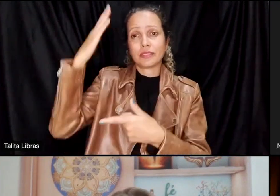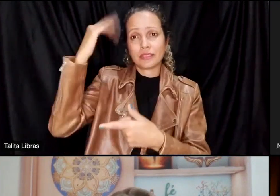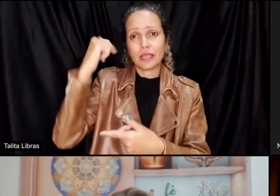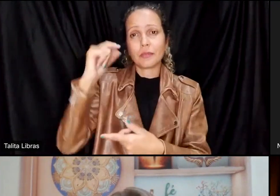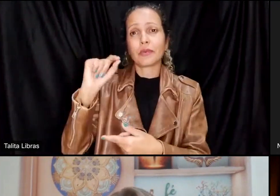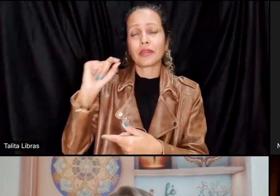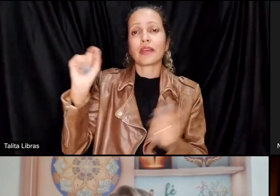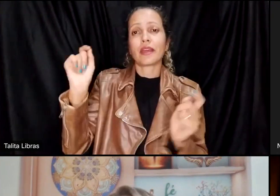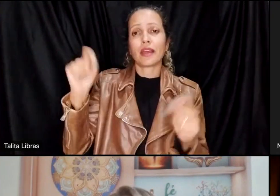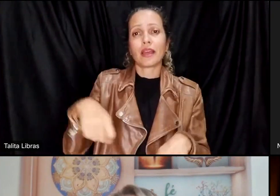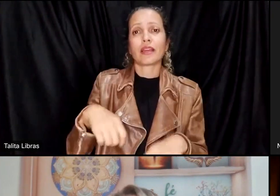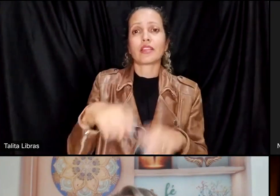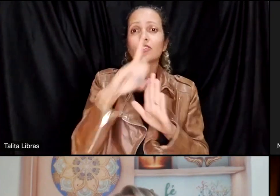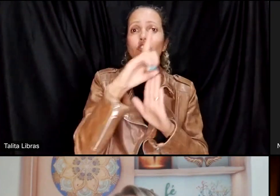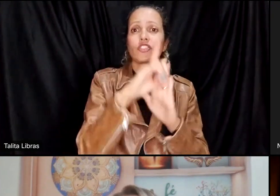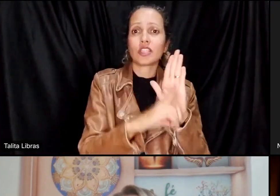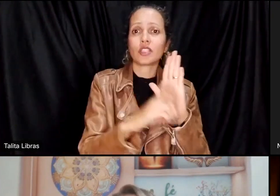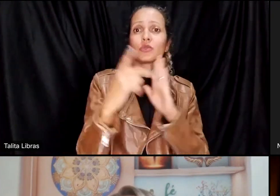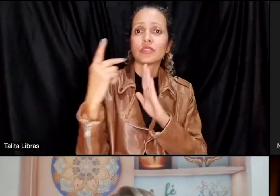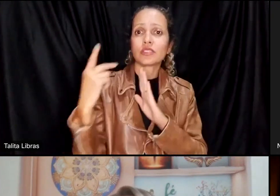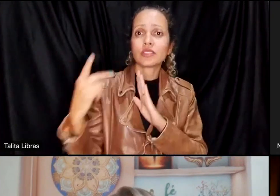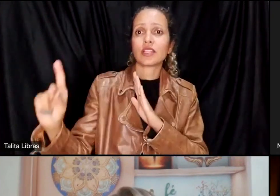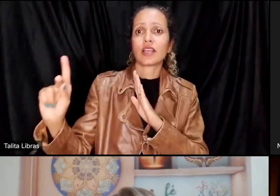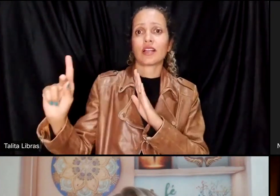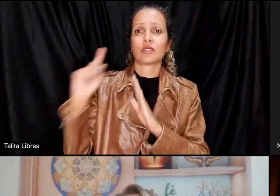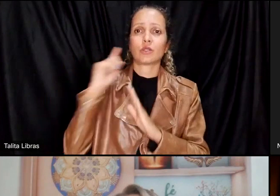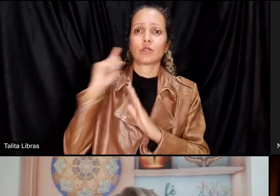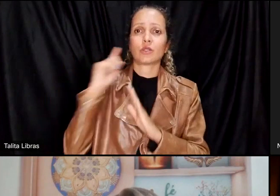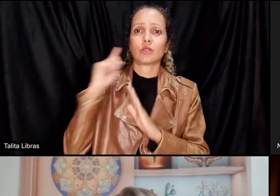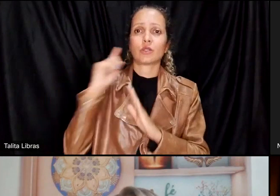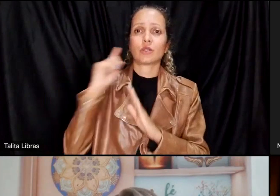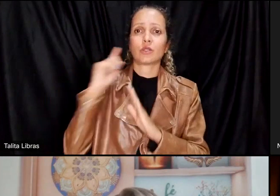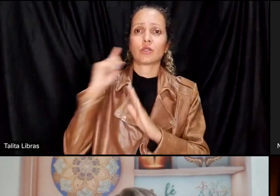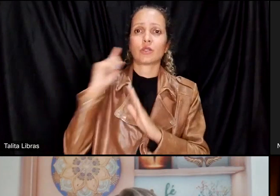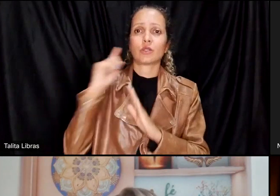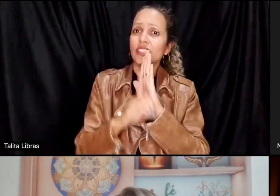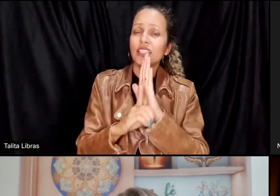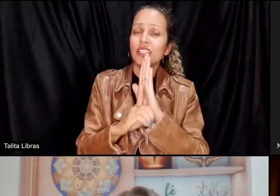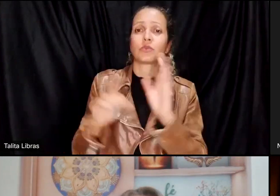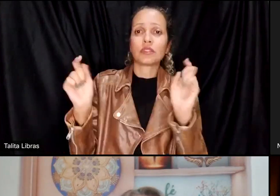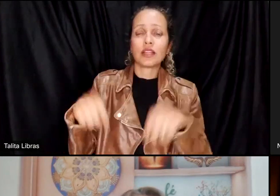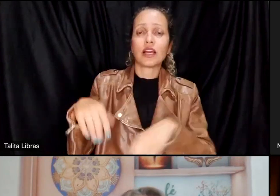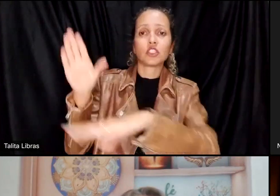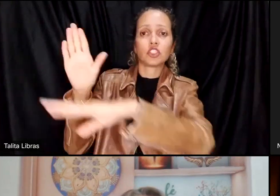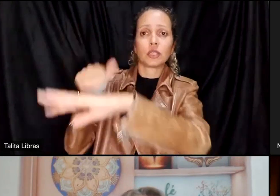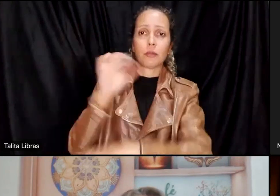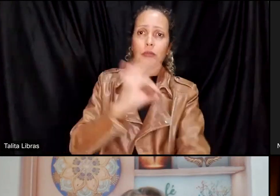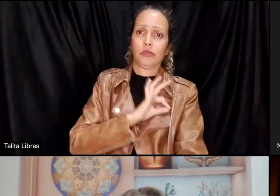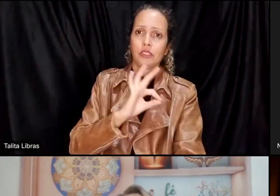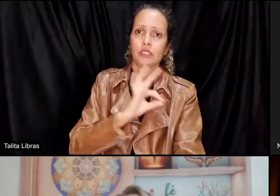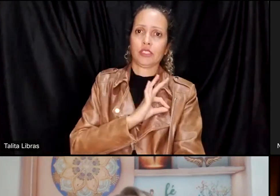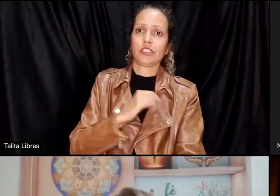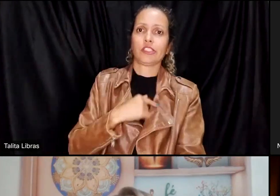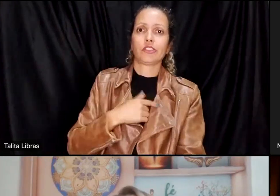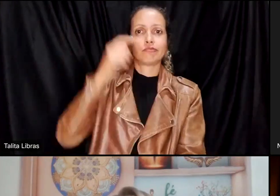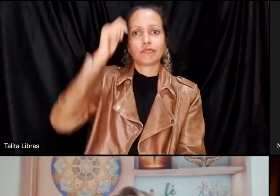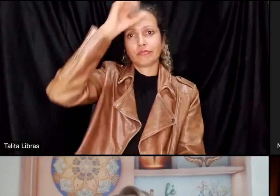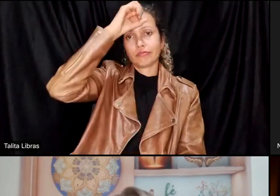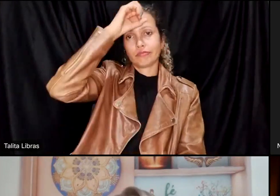direito dela. Todos nós temos o direito de ir e vir. Então, é um direito que foi